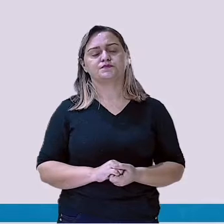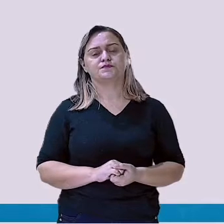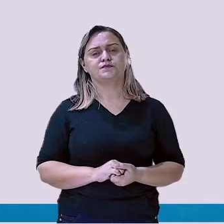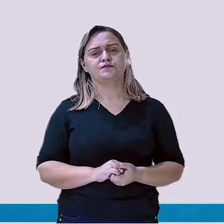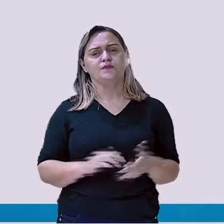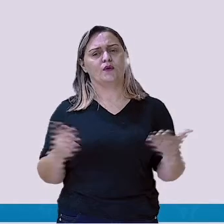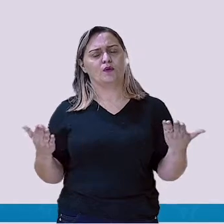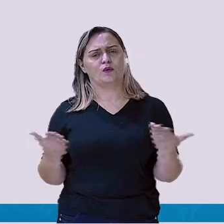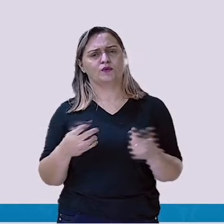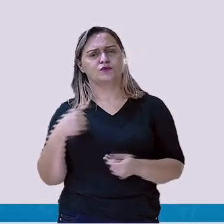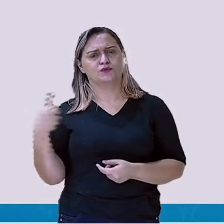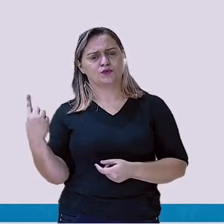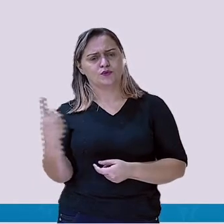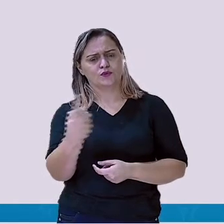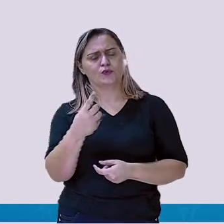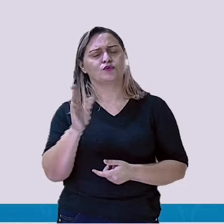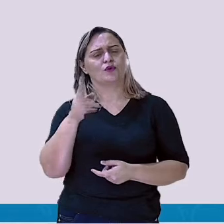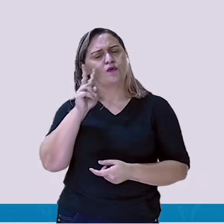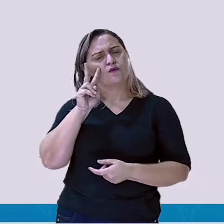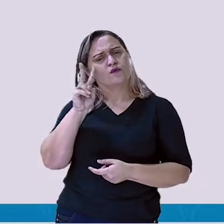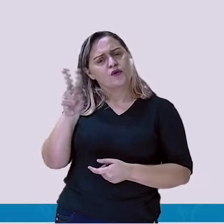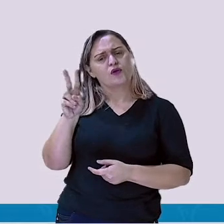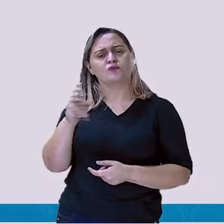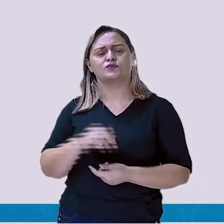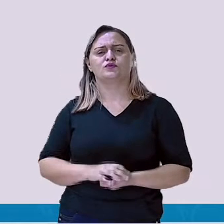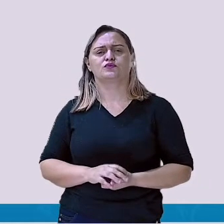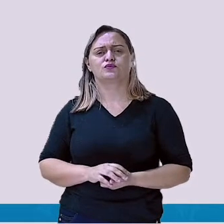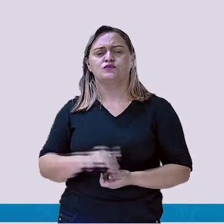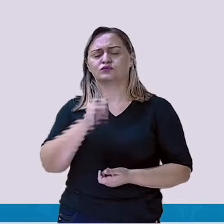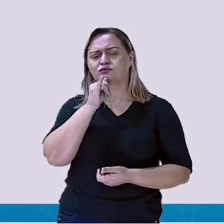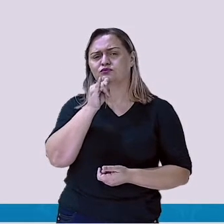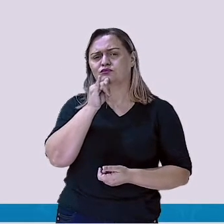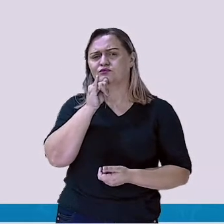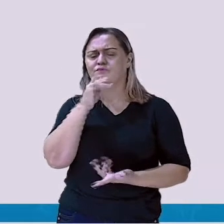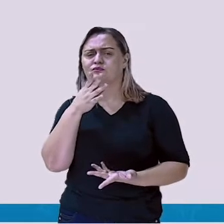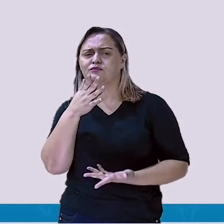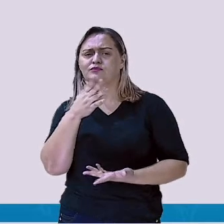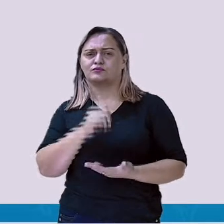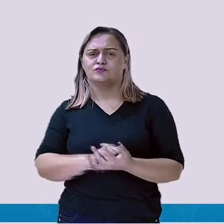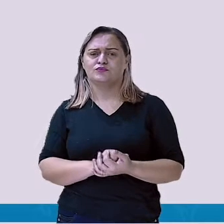Após vermos os exemplos anteriores, percebemos que as palavras